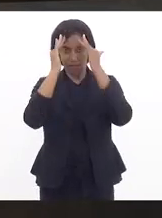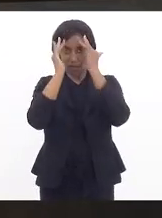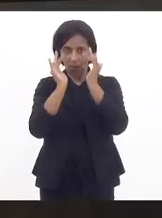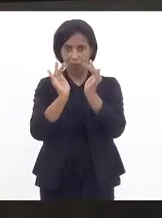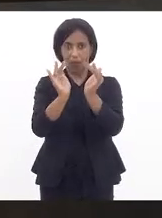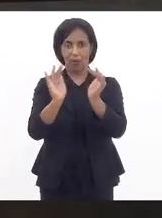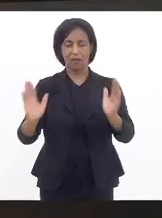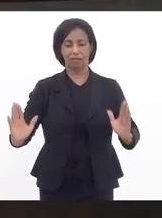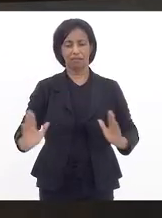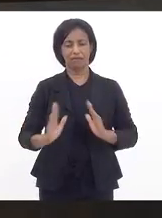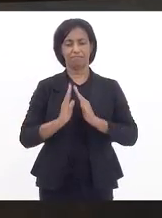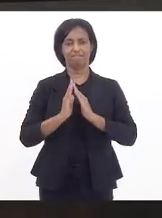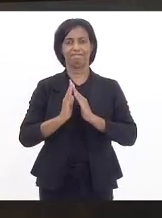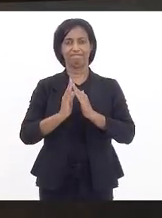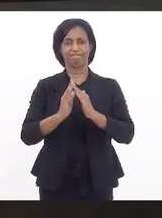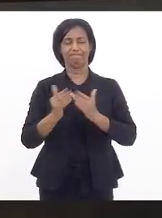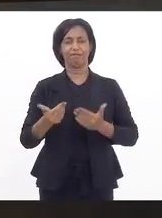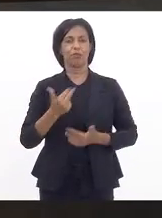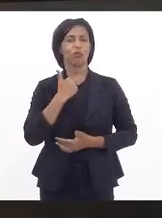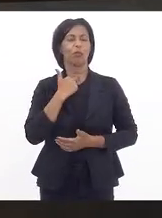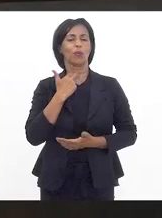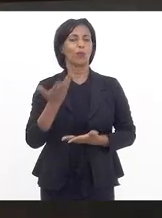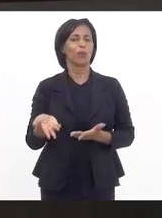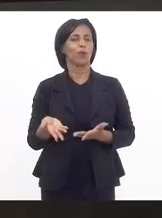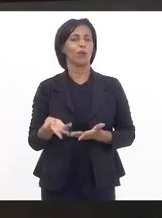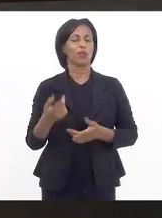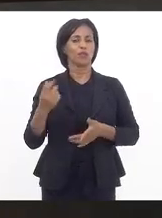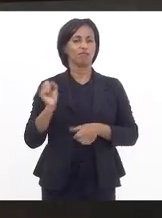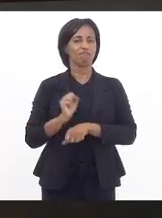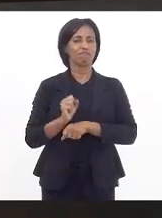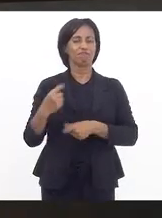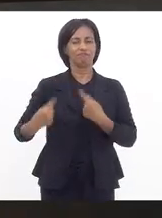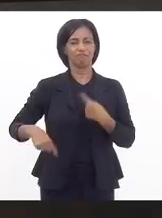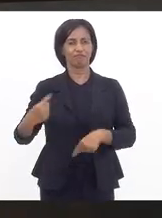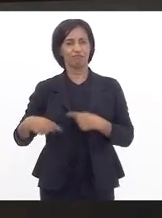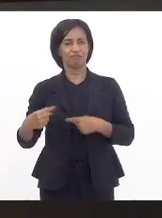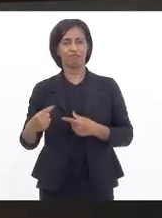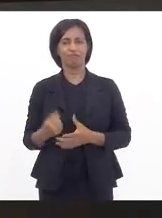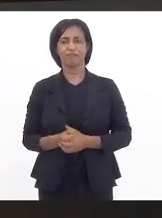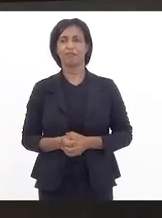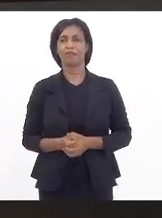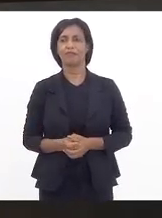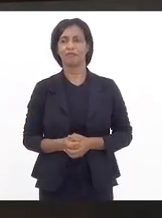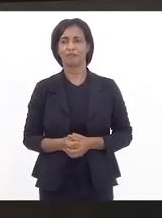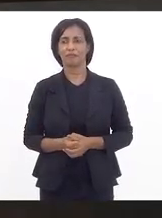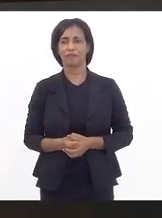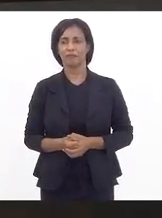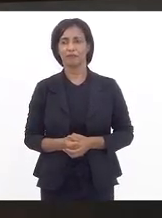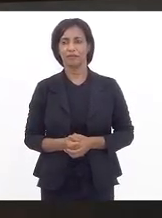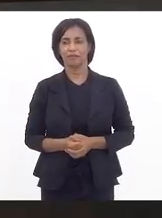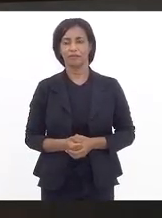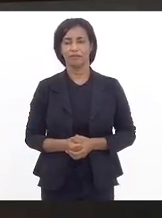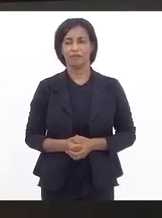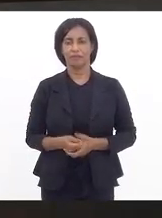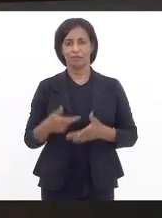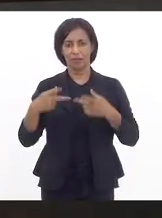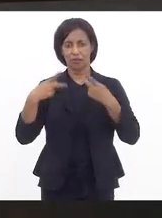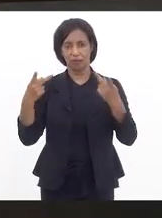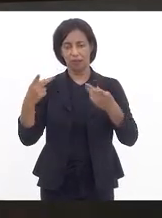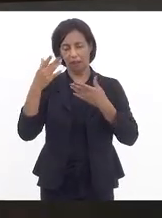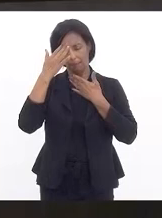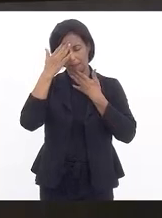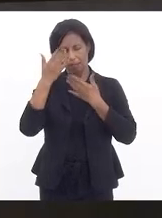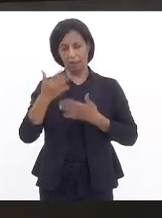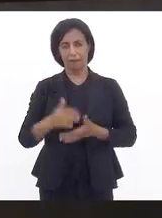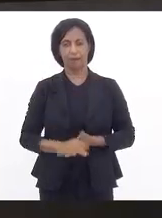pela casa a gente não pode deixar de discutir já plástico mais de mencionar